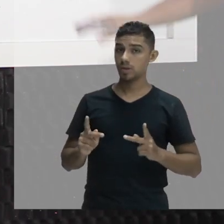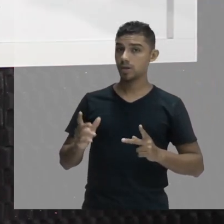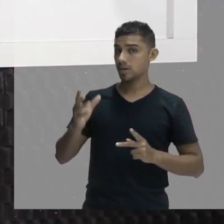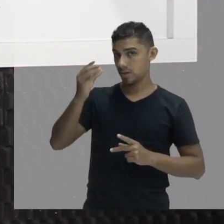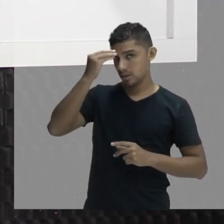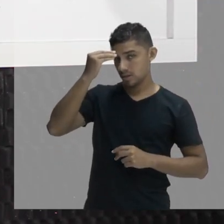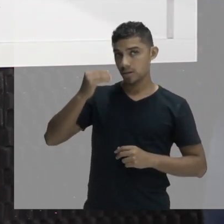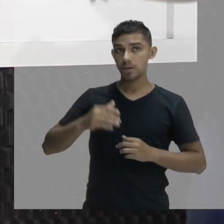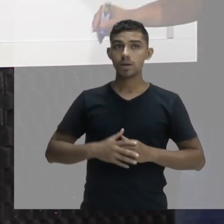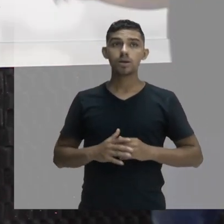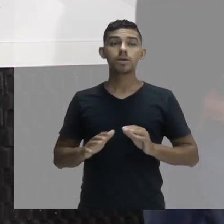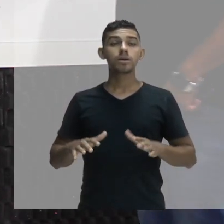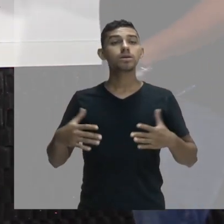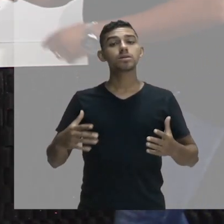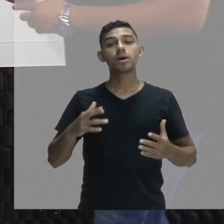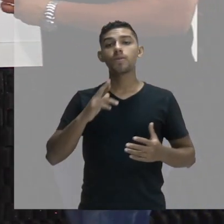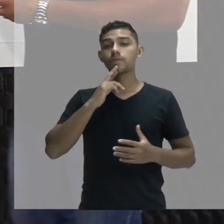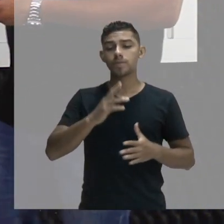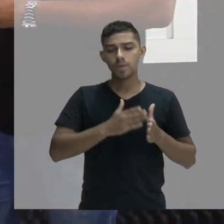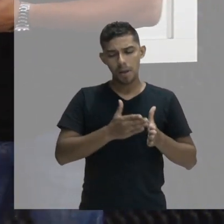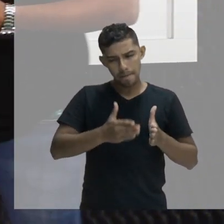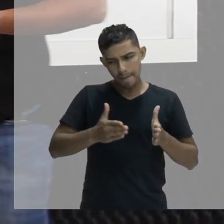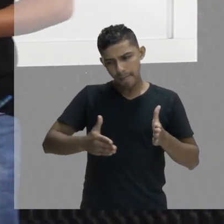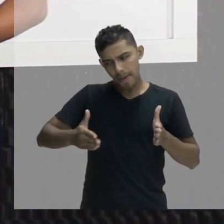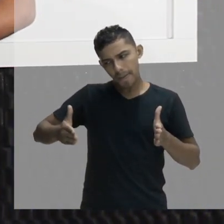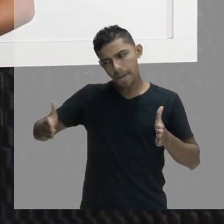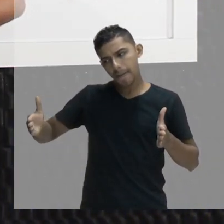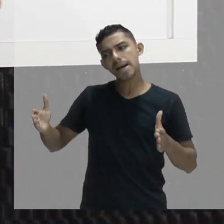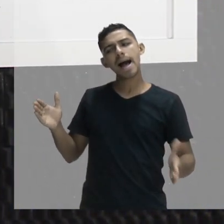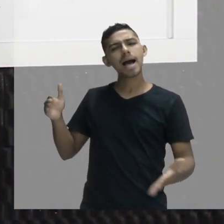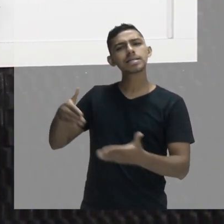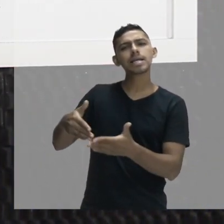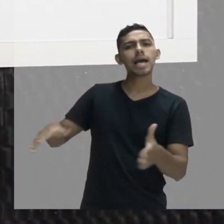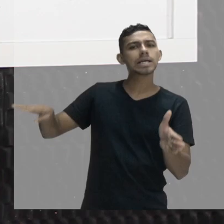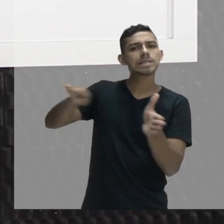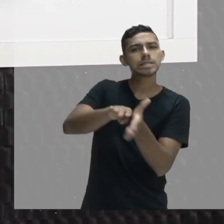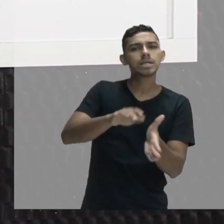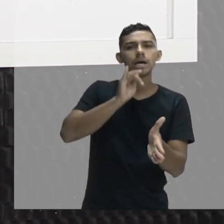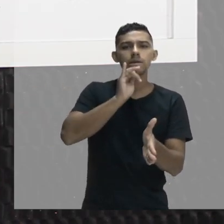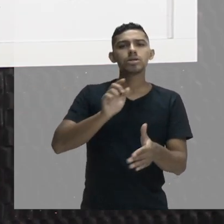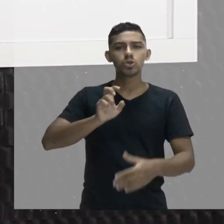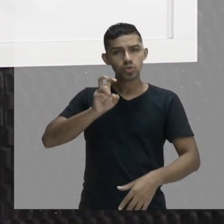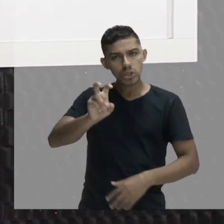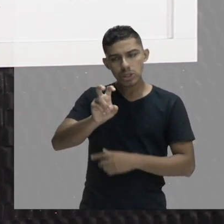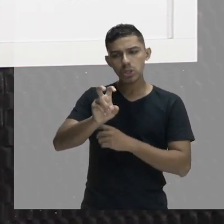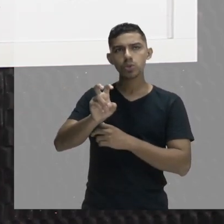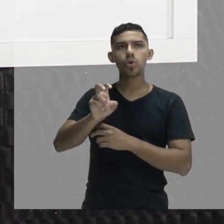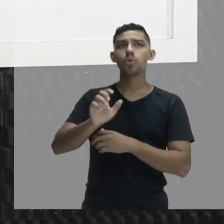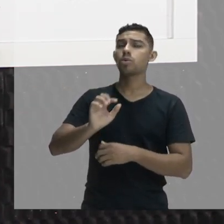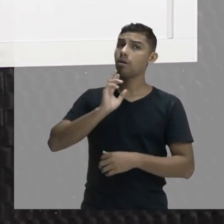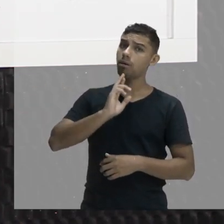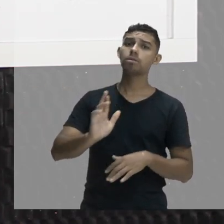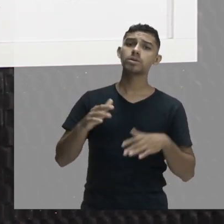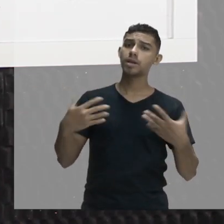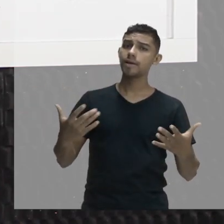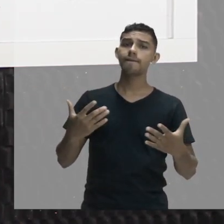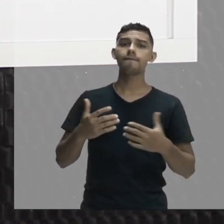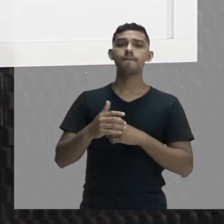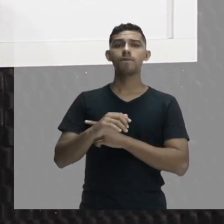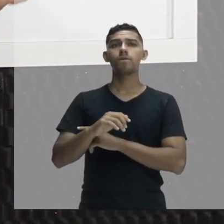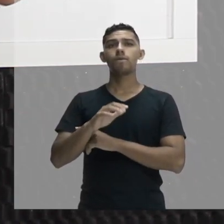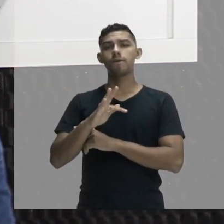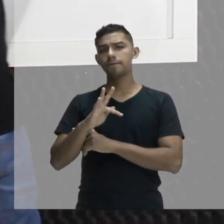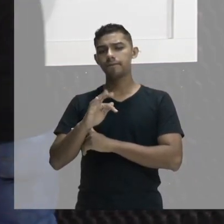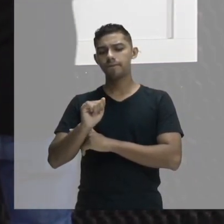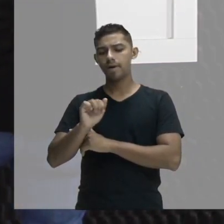Certo? E aí, o que eu vou fazer? Vou estender esse 8 até chegar no 5, né? Para que eu possa cortar com 5 fatorial de baixo,